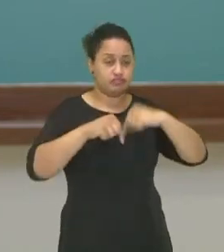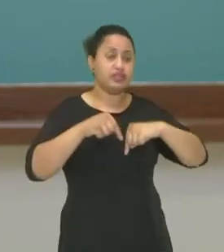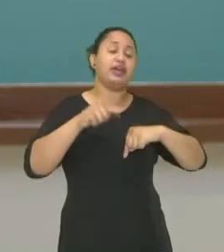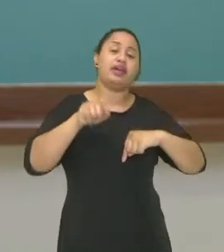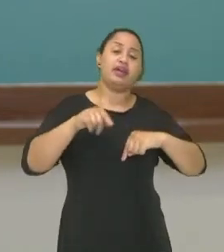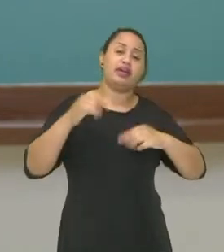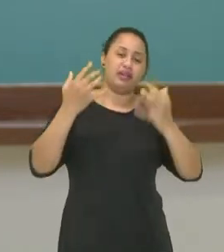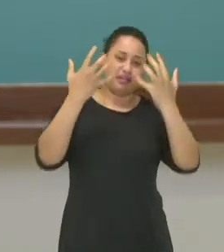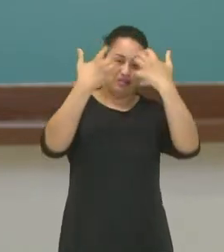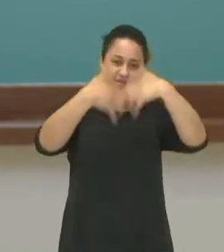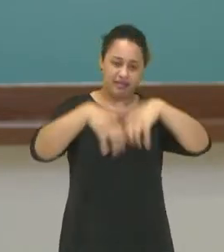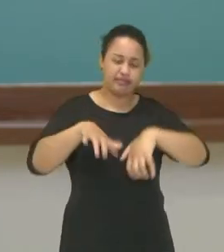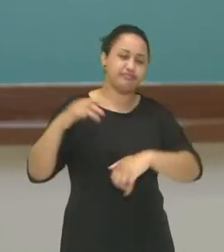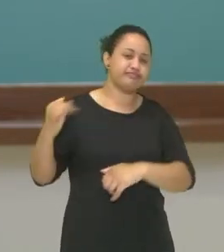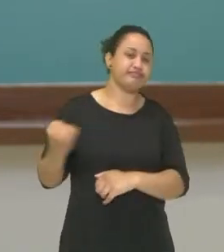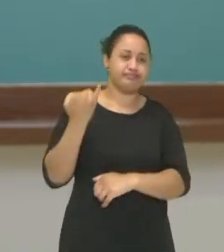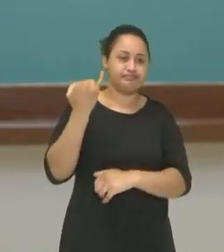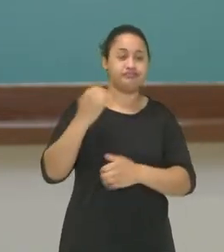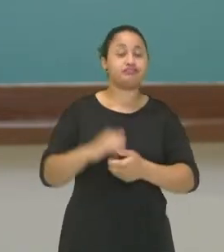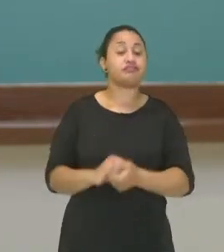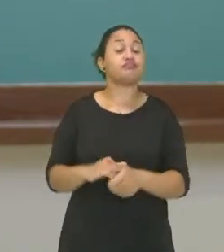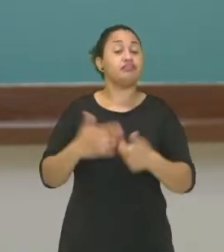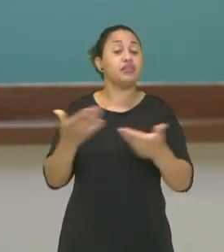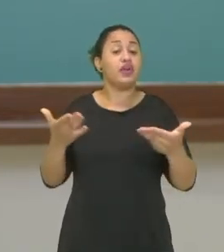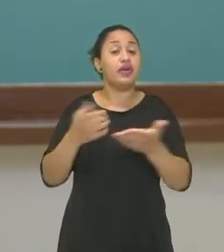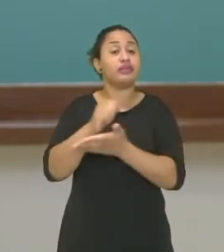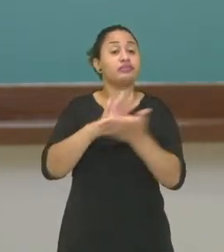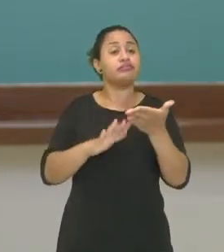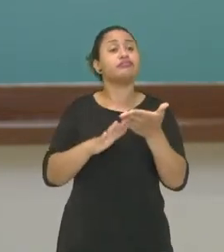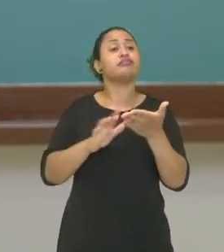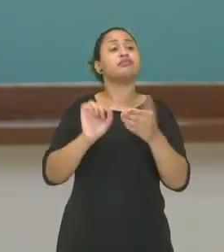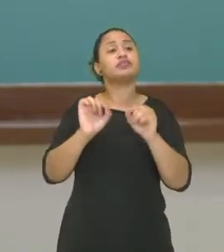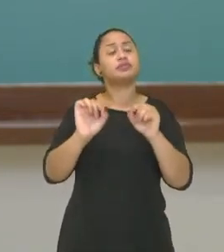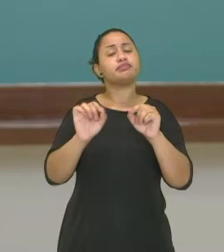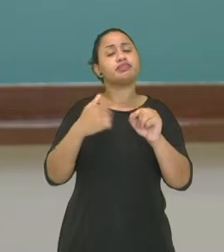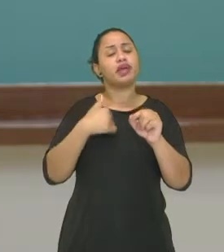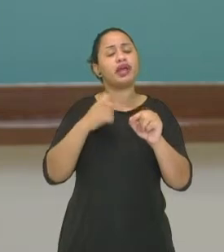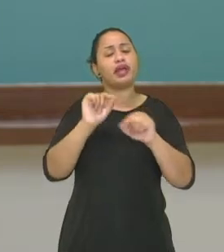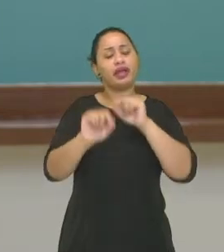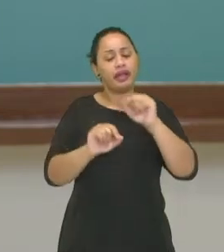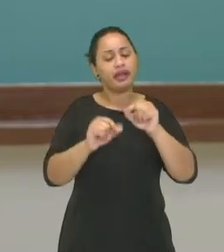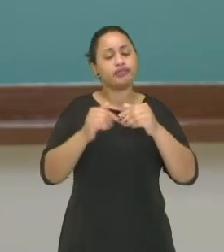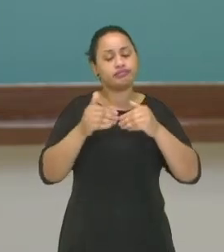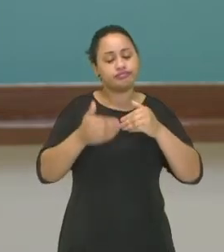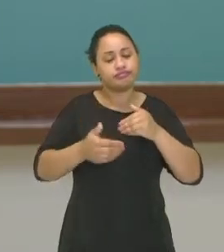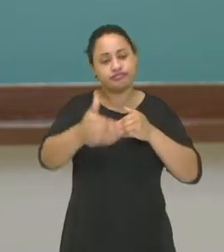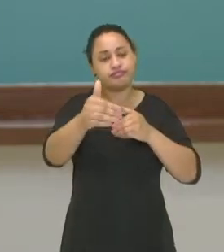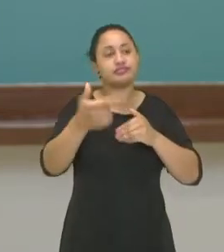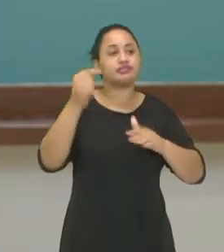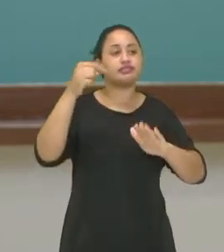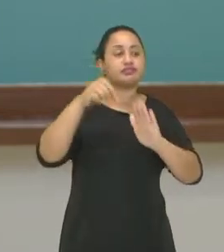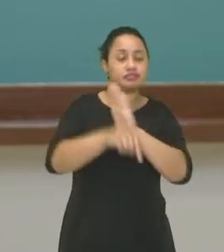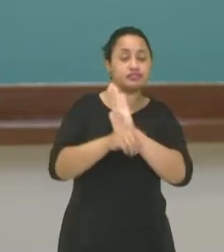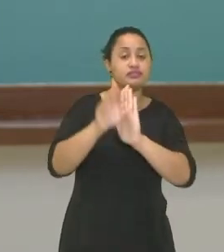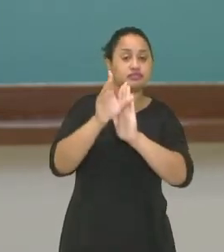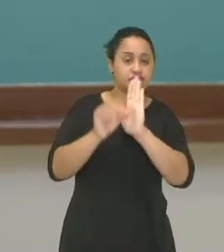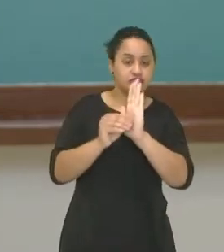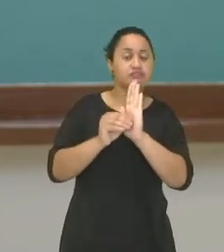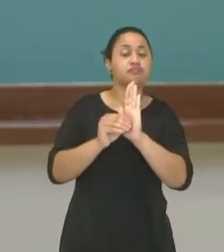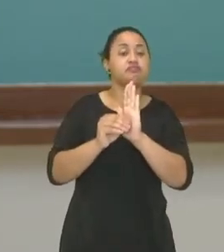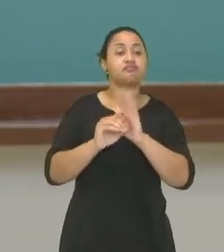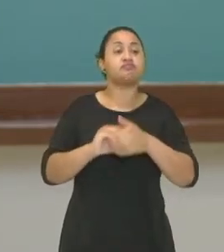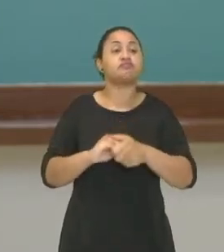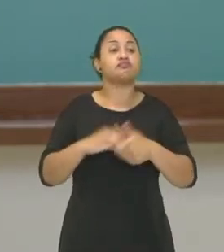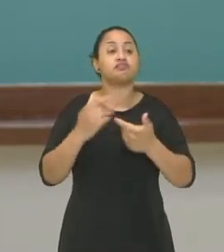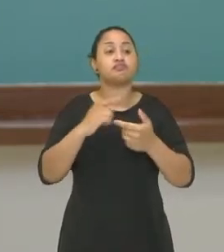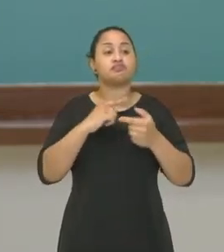aquilo. Beleza, antes vamos trazer uma atividadezinha aí para a gente reforçar, para a partir daqui a gente aprofundando o nosso assunto. Então, a